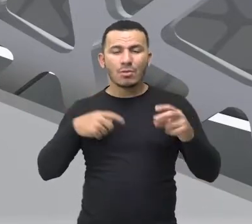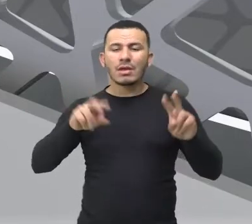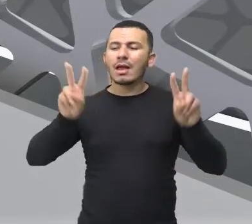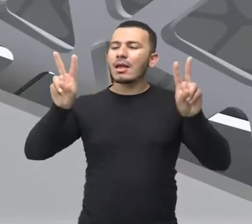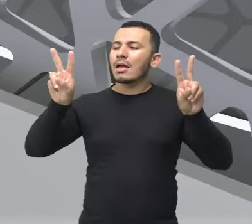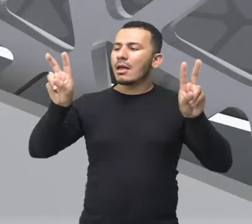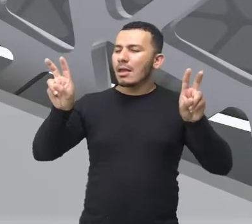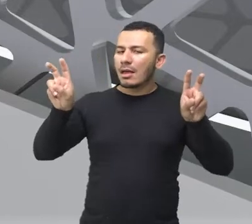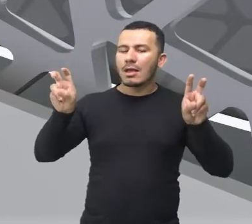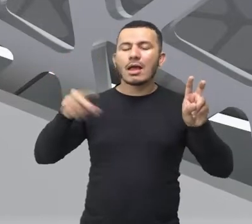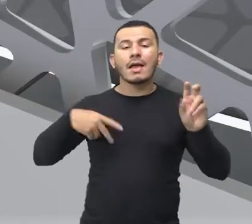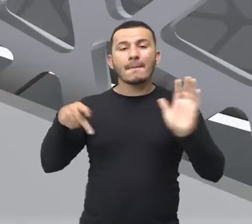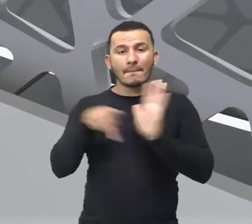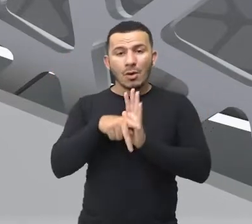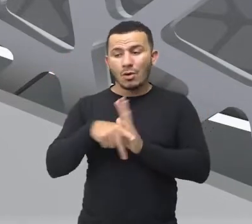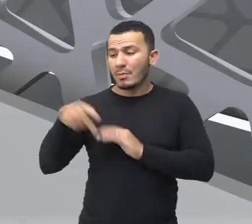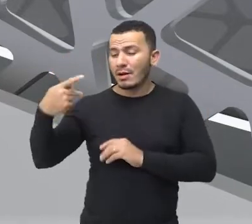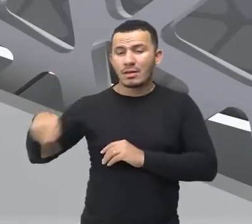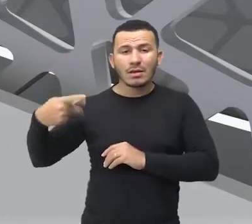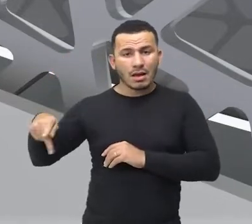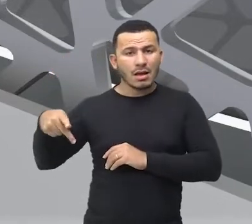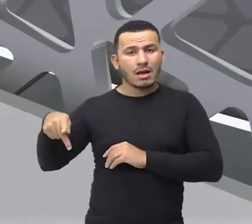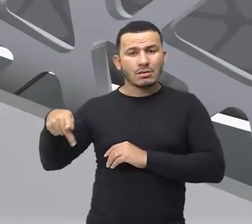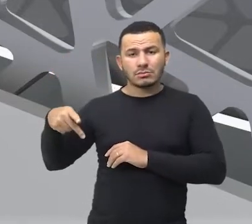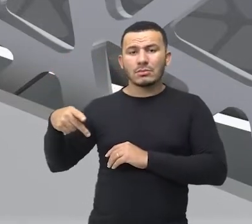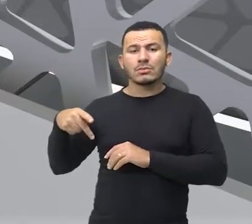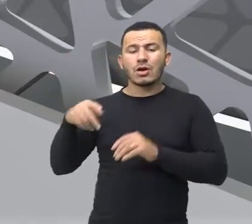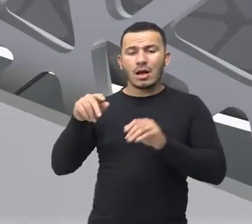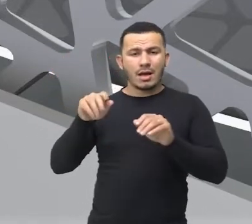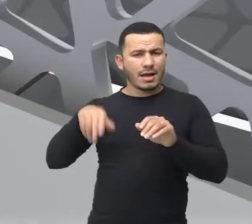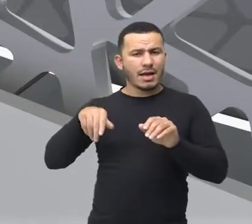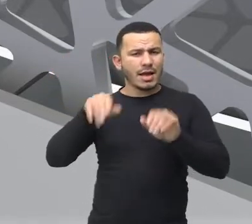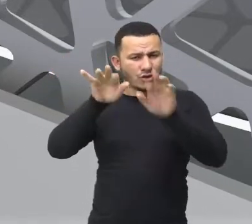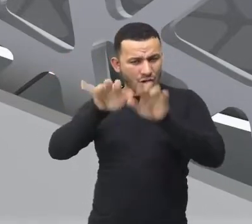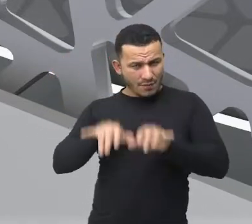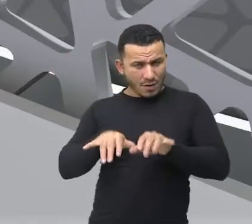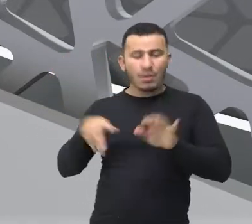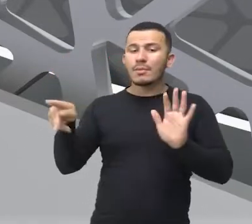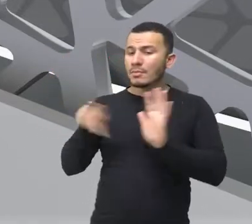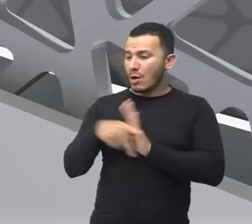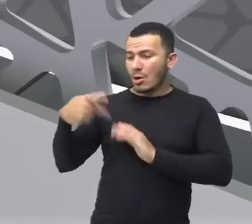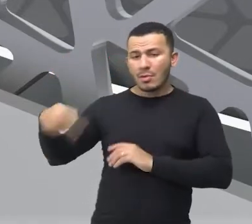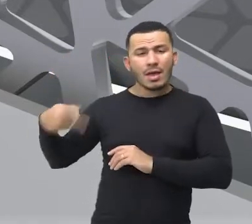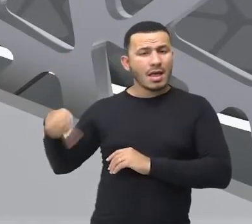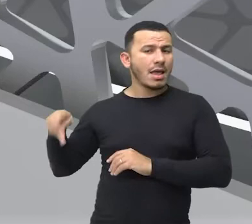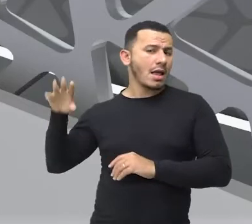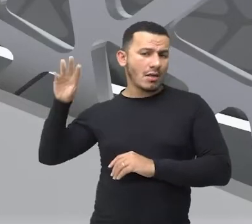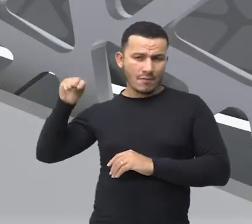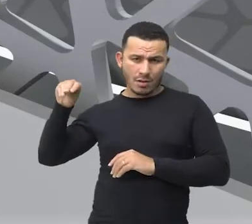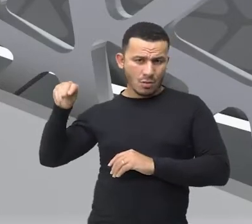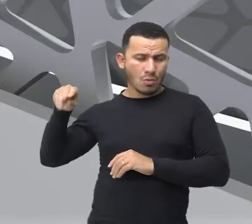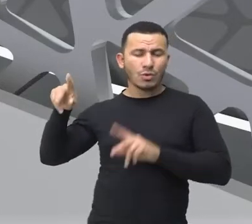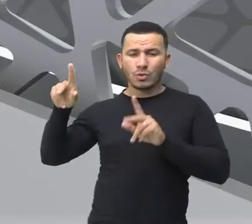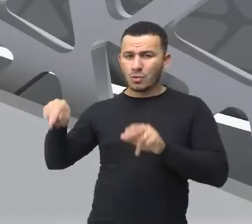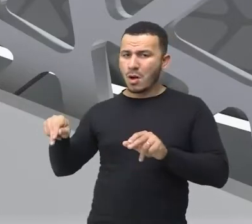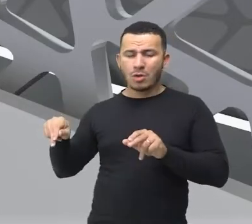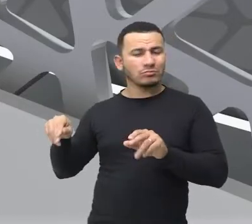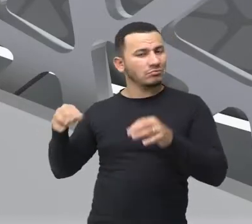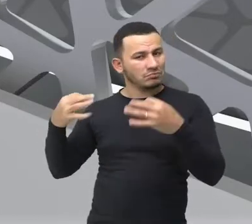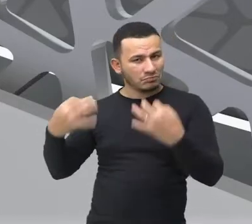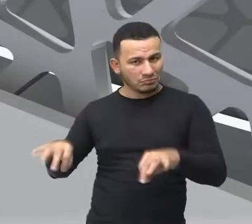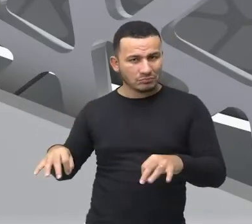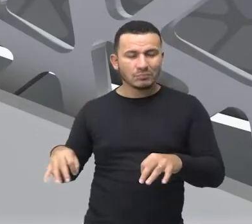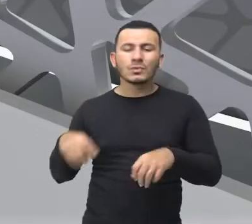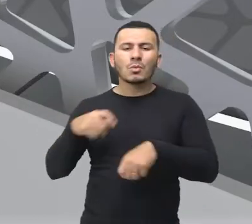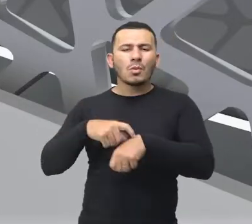que é a própria palavra, ou seja, está escrito ali a forma como o próprio Walker falou, né, na hora